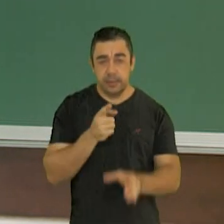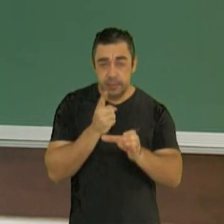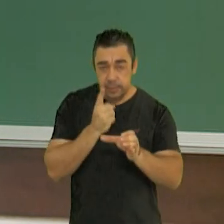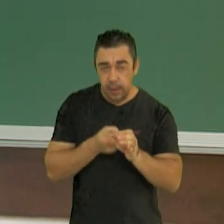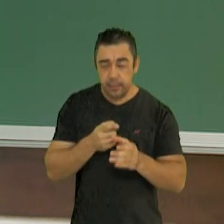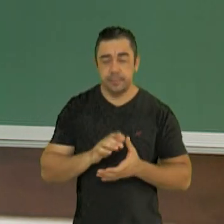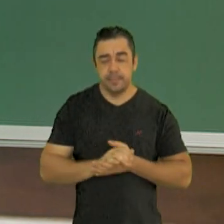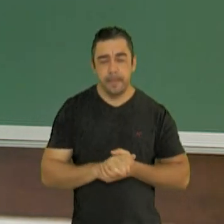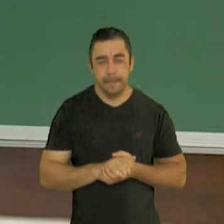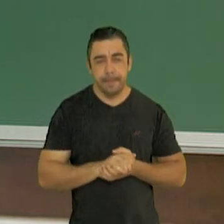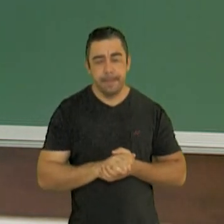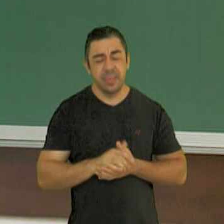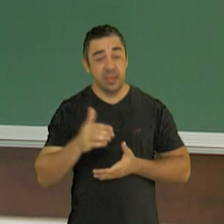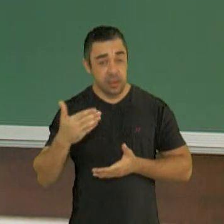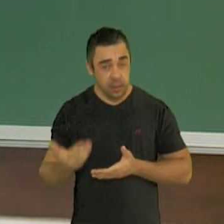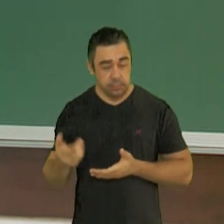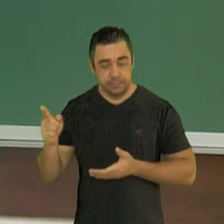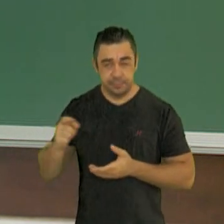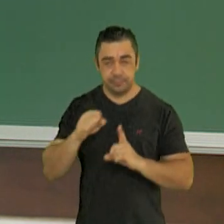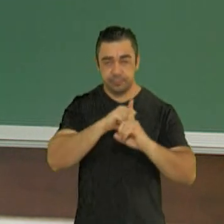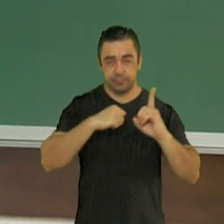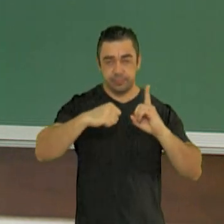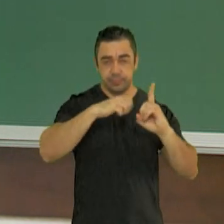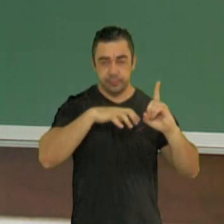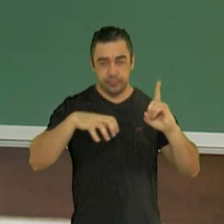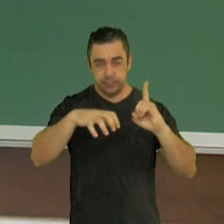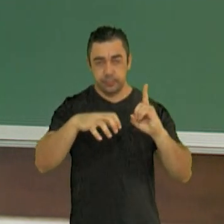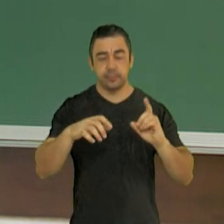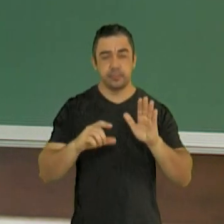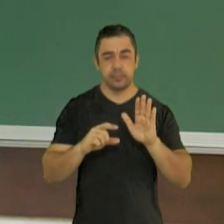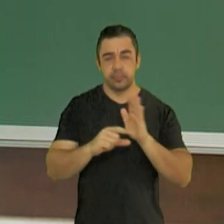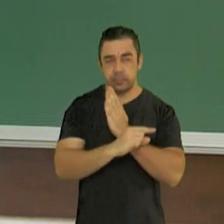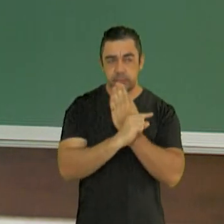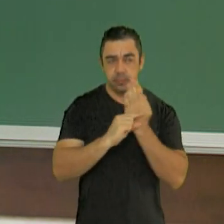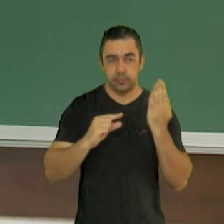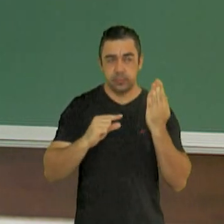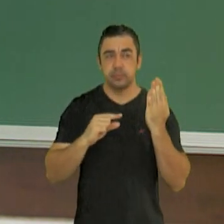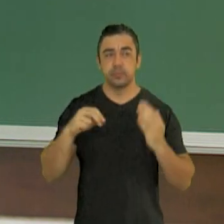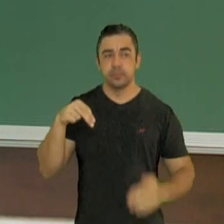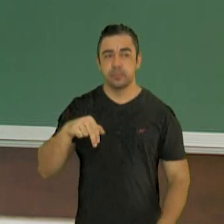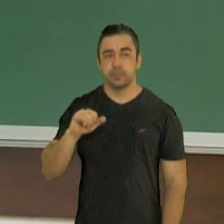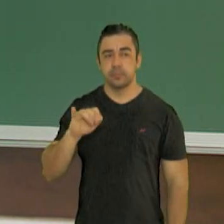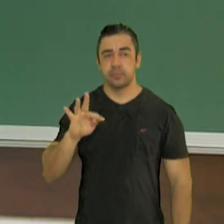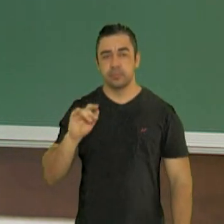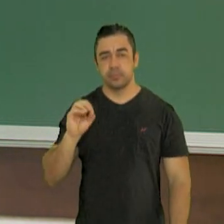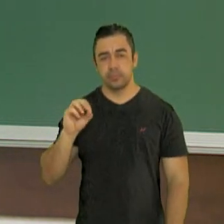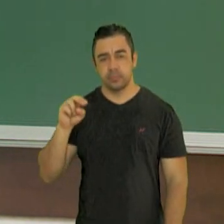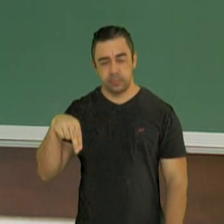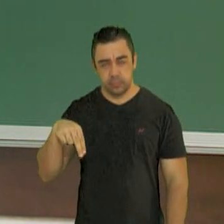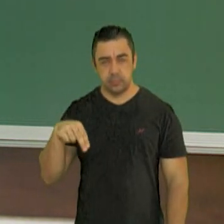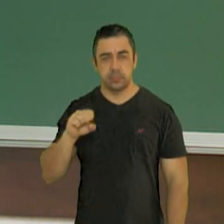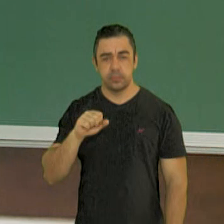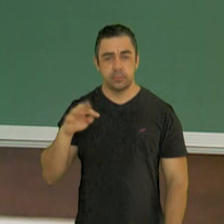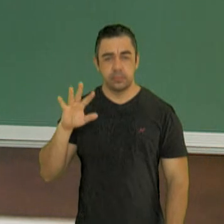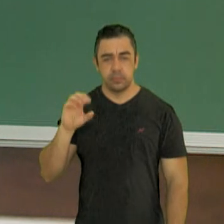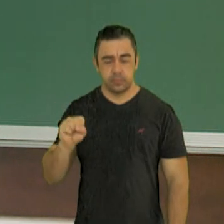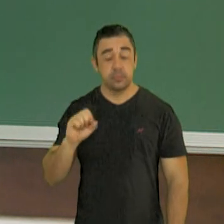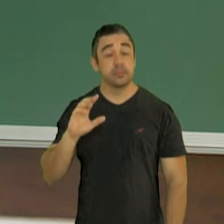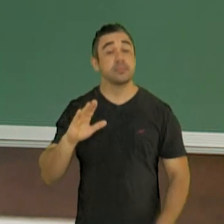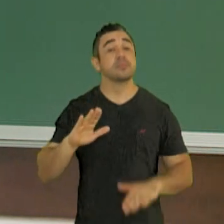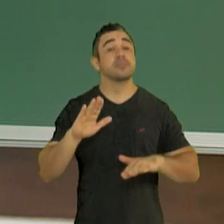urbanas. Então, essa formação socioespacial, segundo o Milton Santos, ela vai depender da realidade daquela